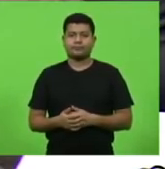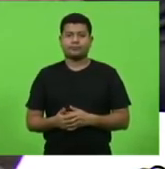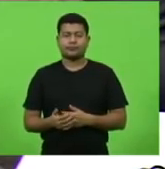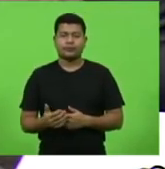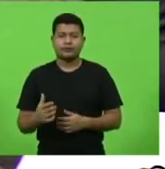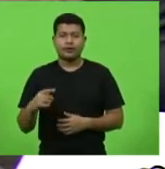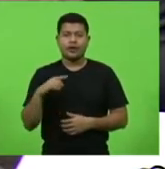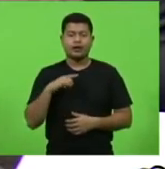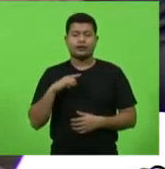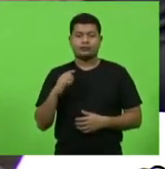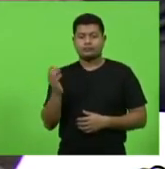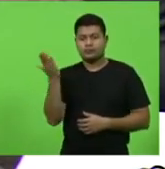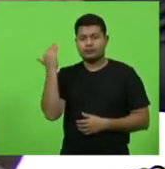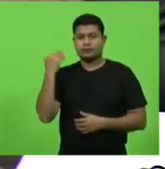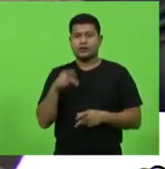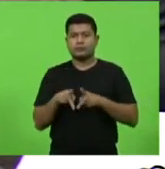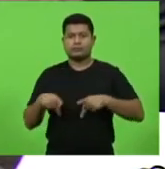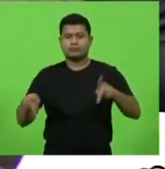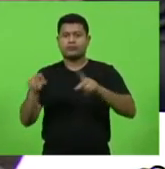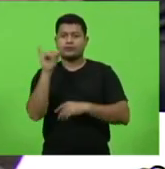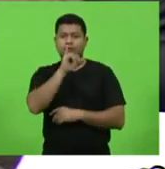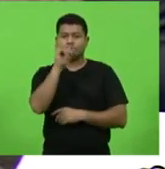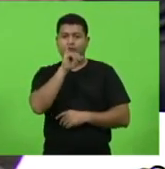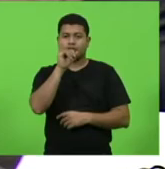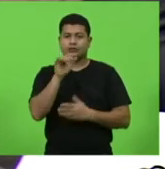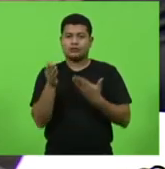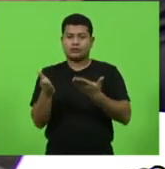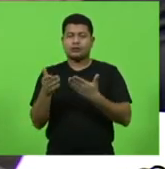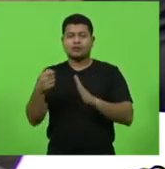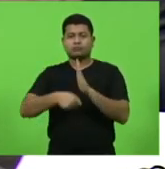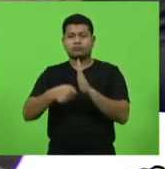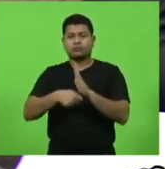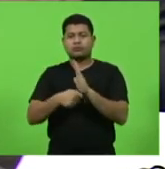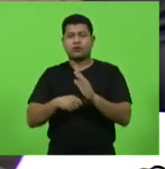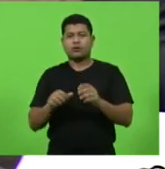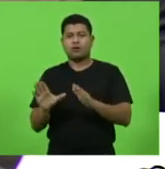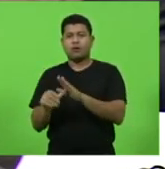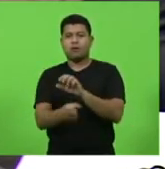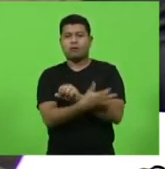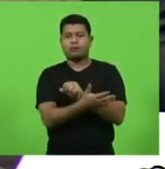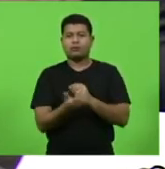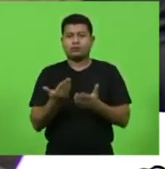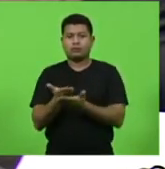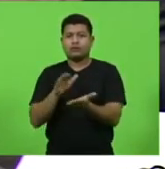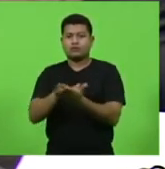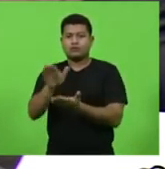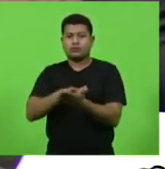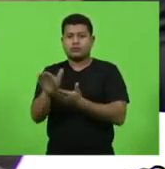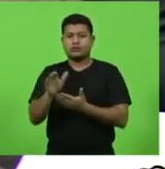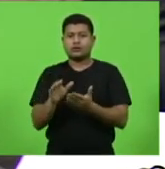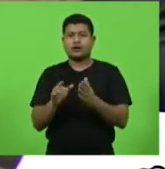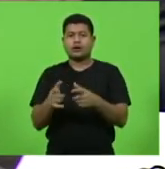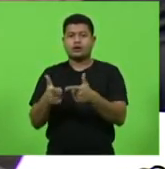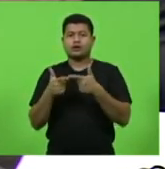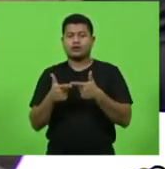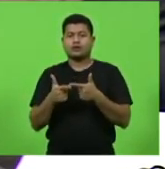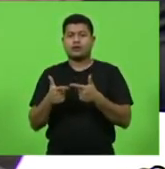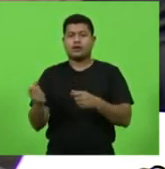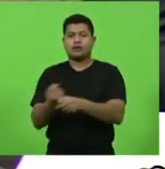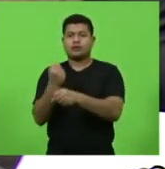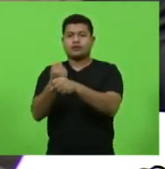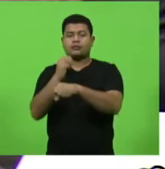na promotoria de Itajaí, ela atuou no combate à corrupção na expedição de alvarás de construção irregulares por parte da